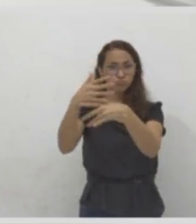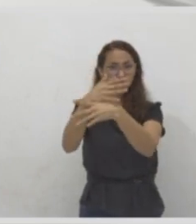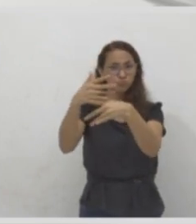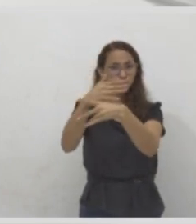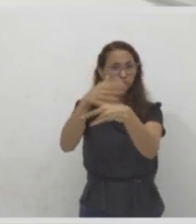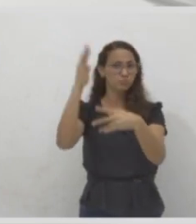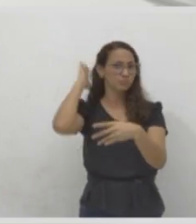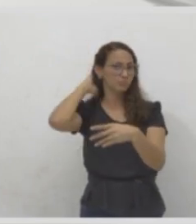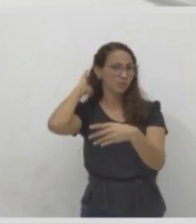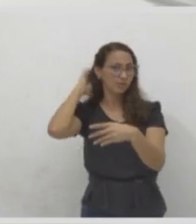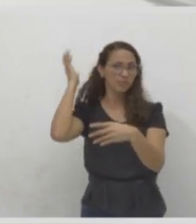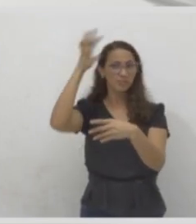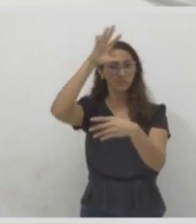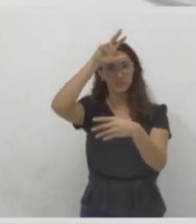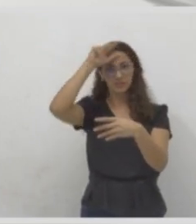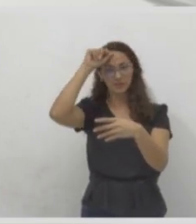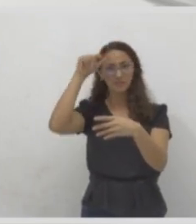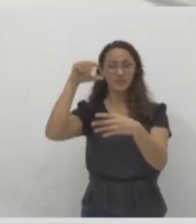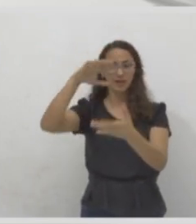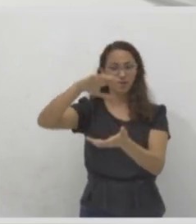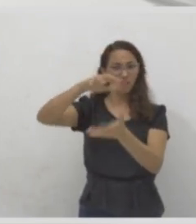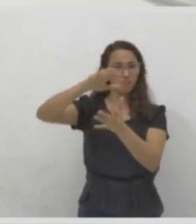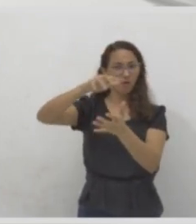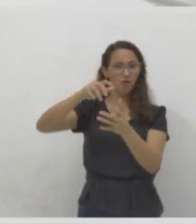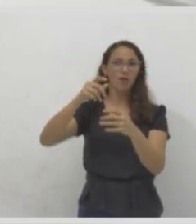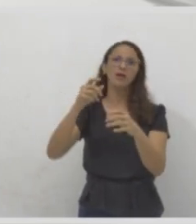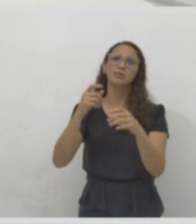bolas de borracha eram exportadas para o mercado externo.